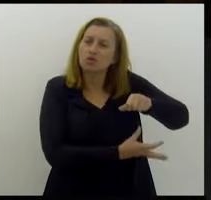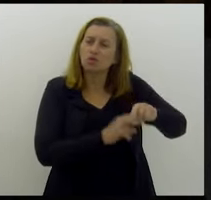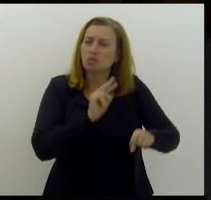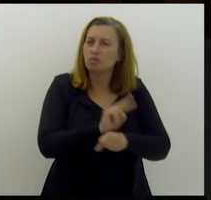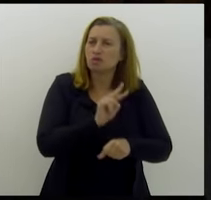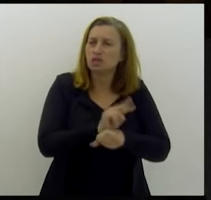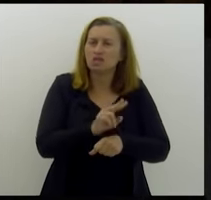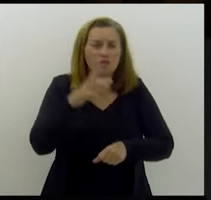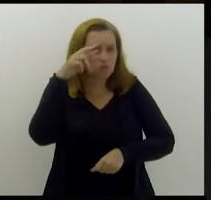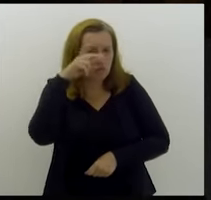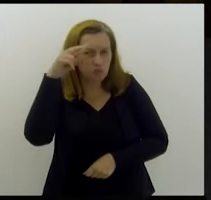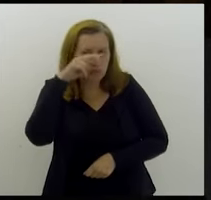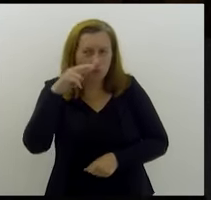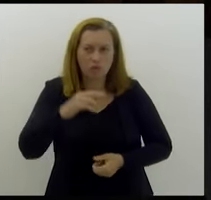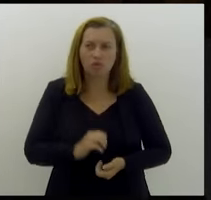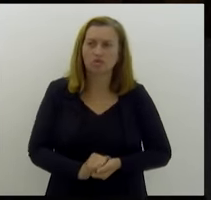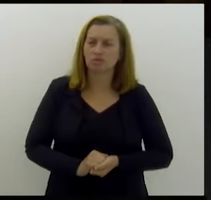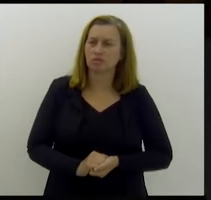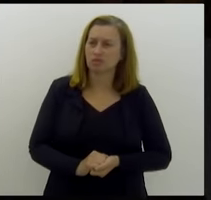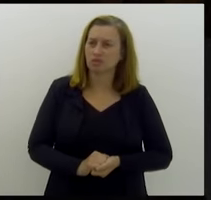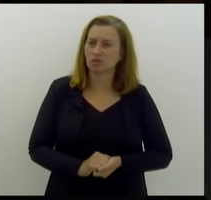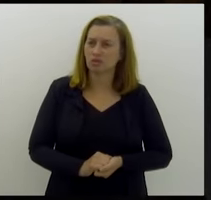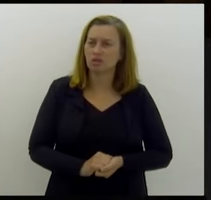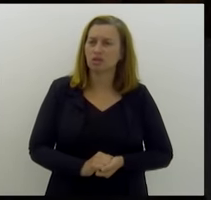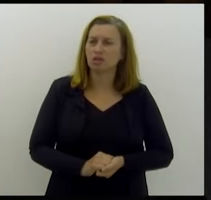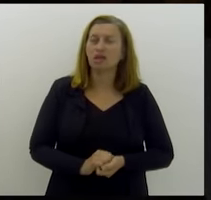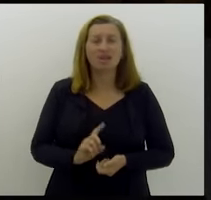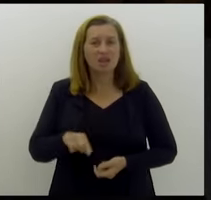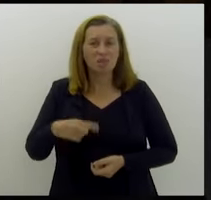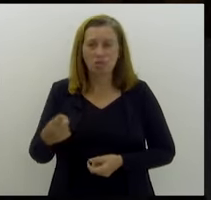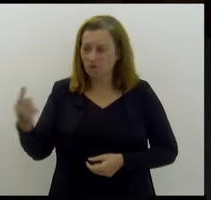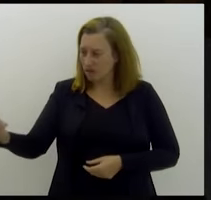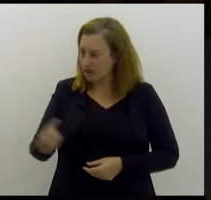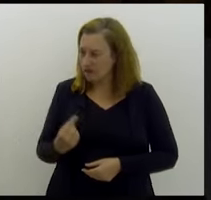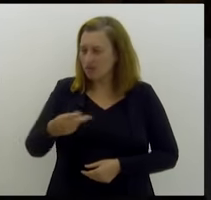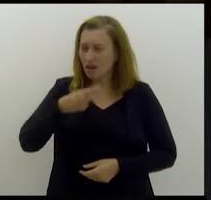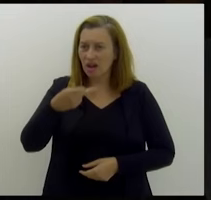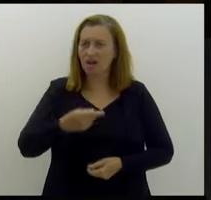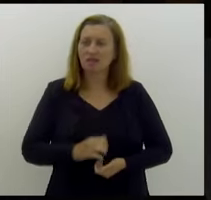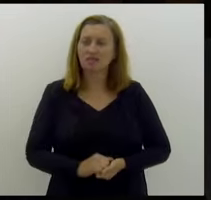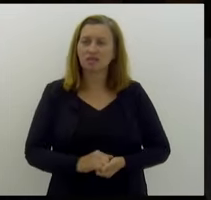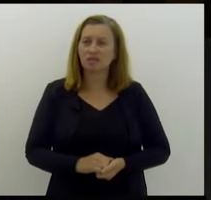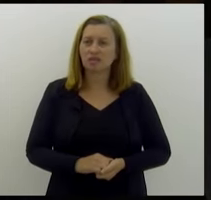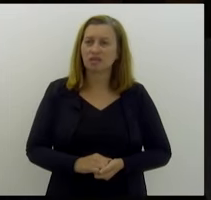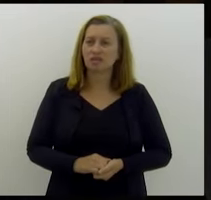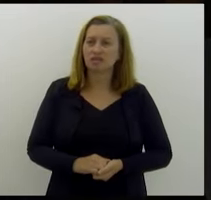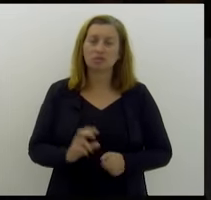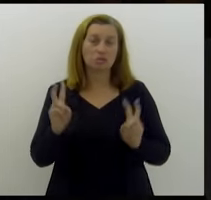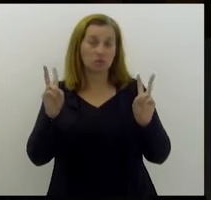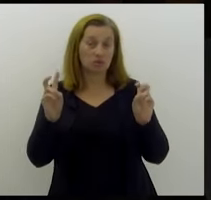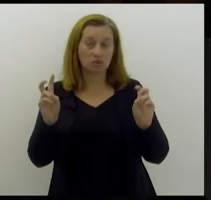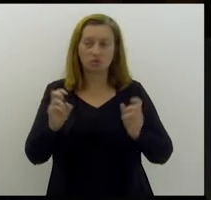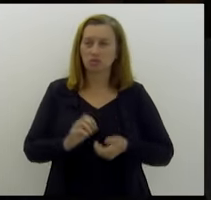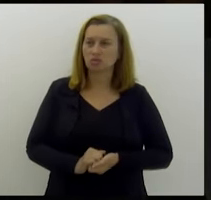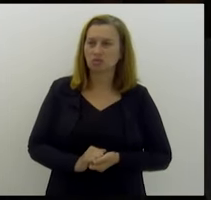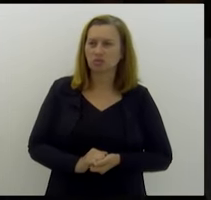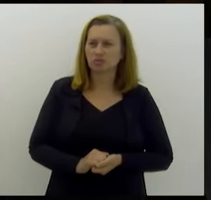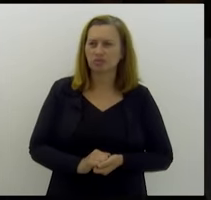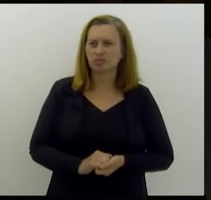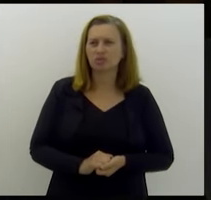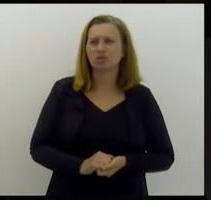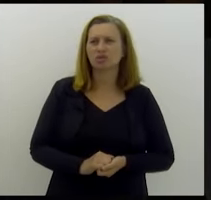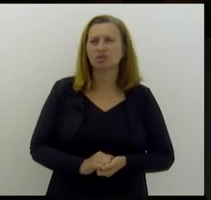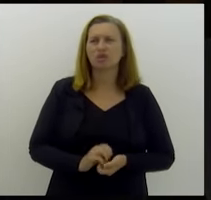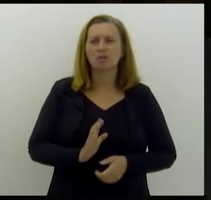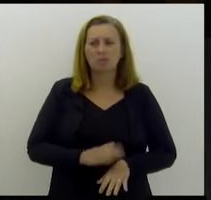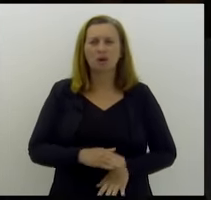fiscalização e repressão de entorpecentes depois eles vem aqui encher a boca para falar sobre isso é mais um dos Fundos